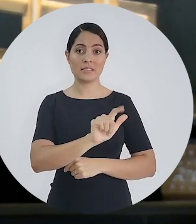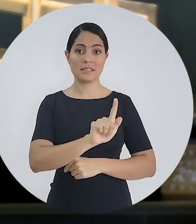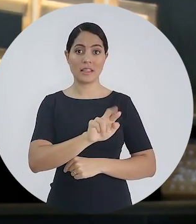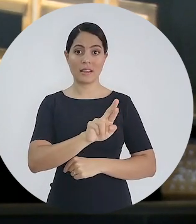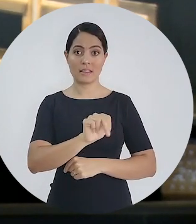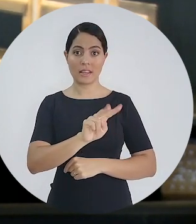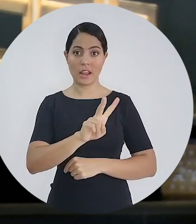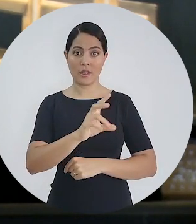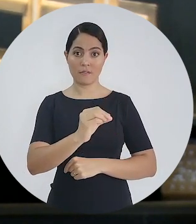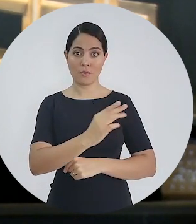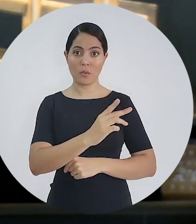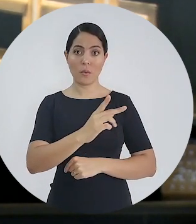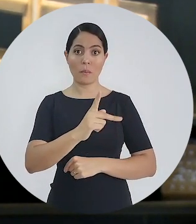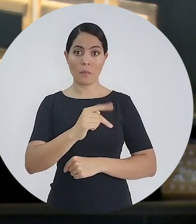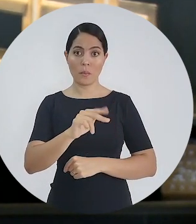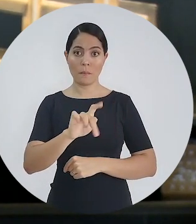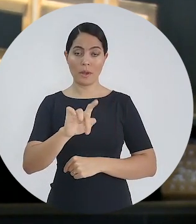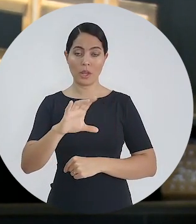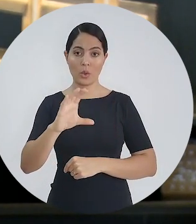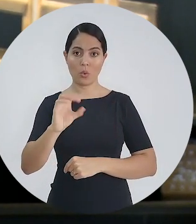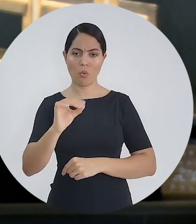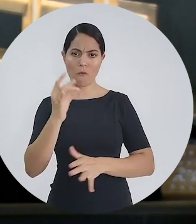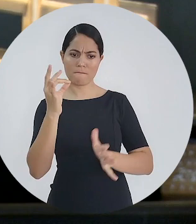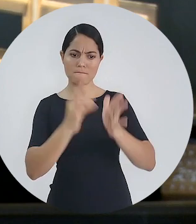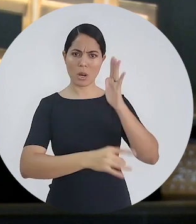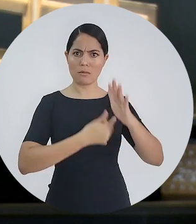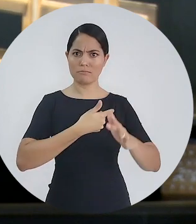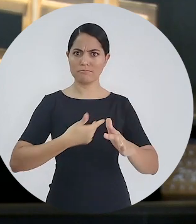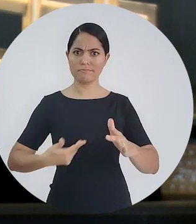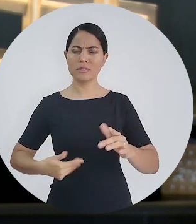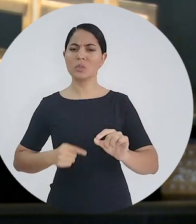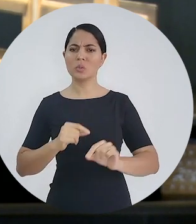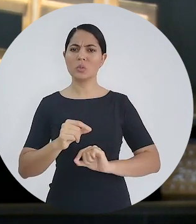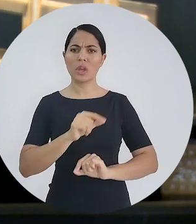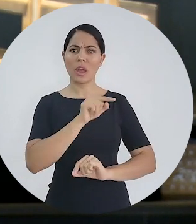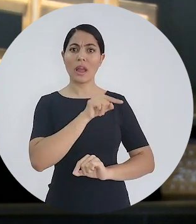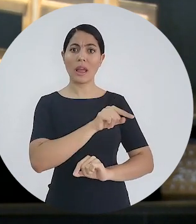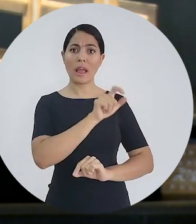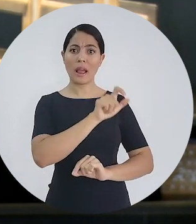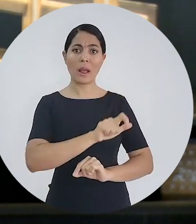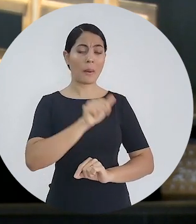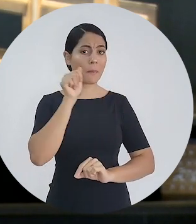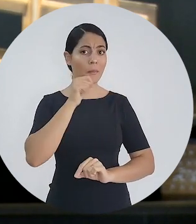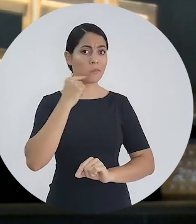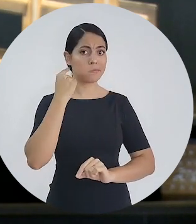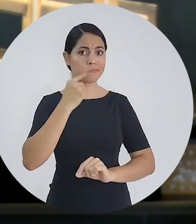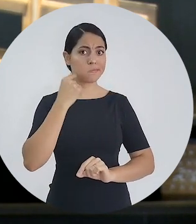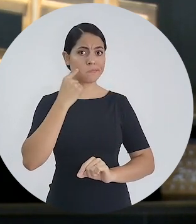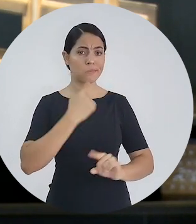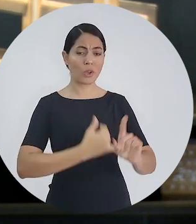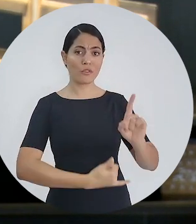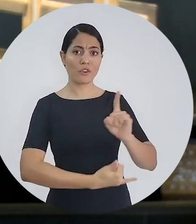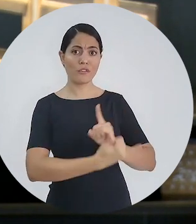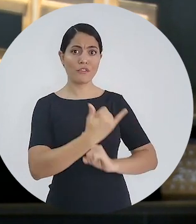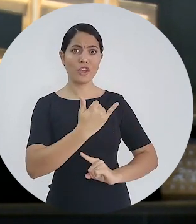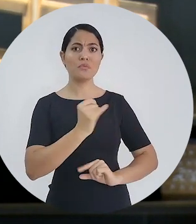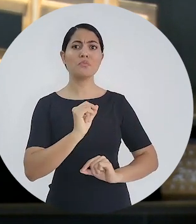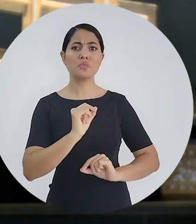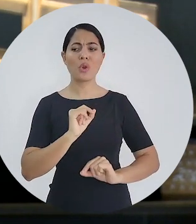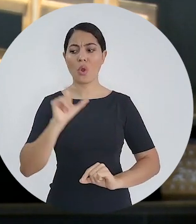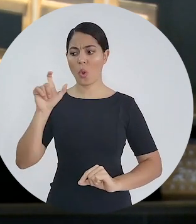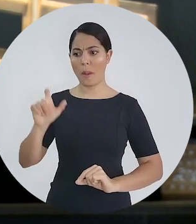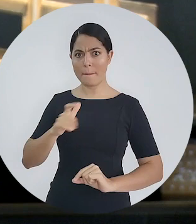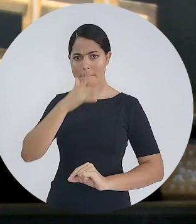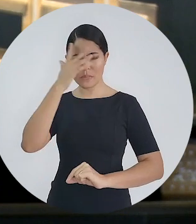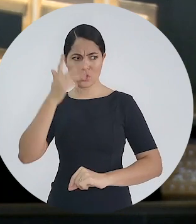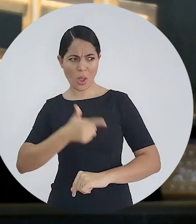uma advogada alagoana vítima de atentado contra sua vida no exercício legal da profissão. Ela foi vítima de disparos de arma